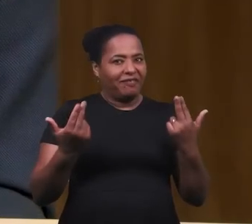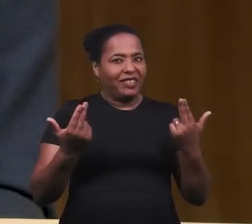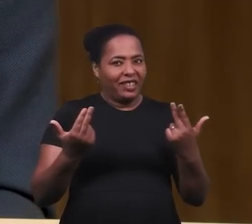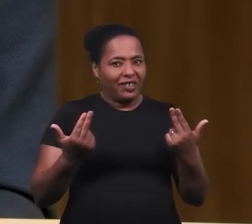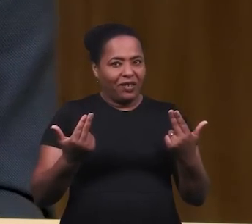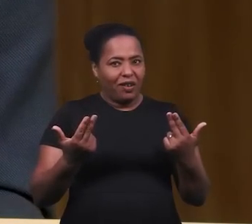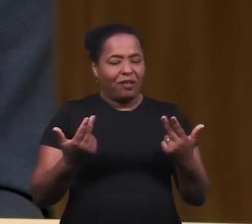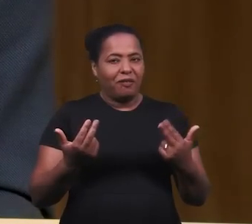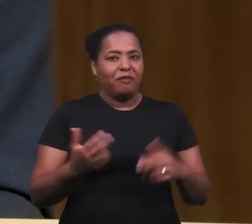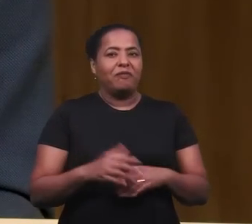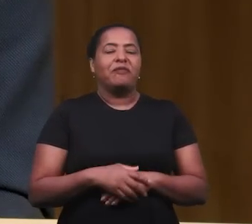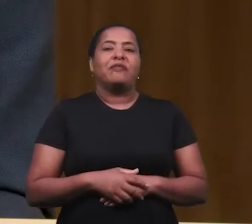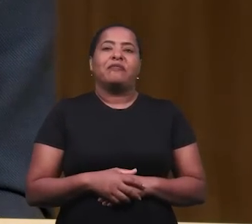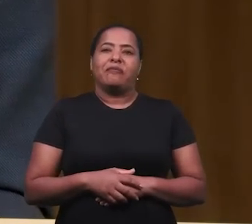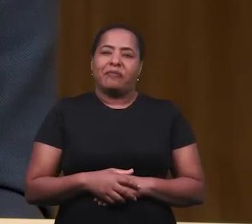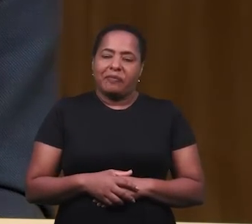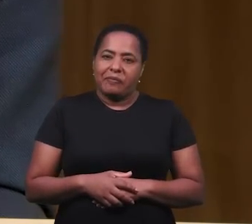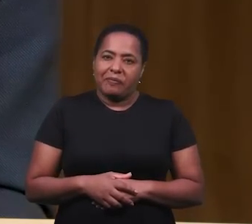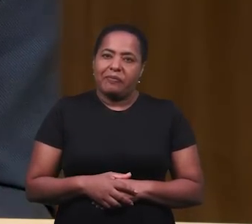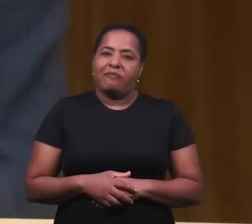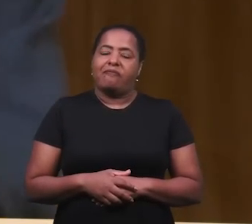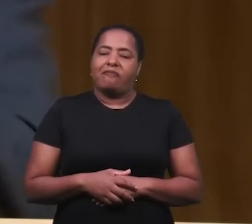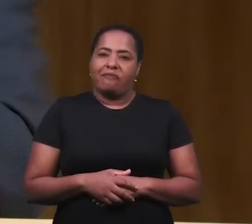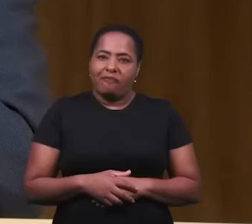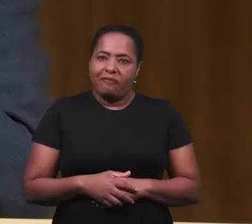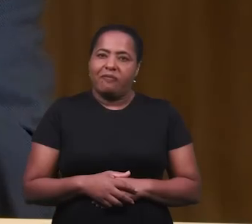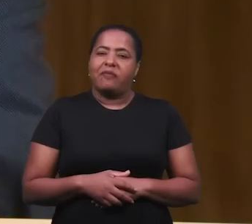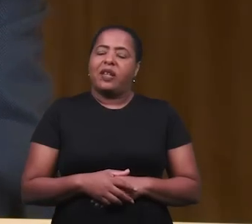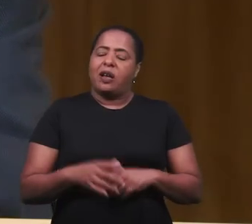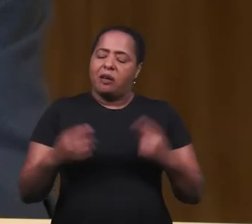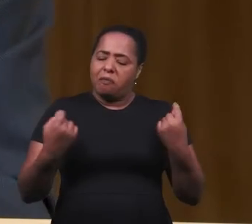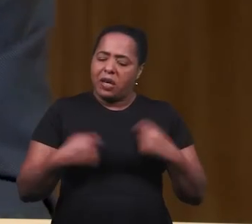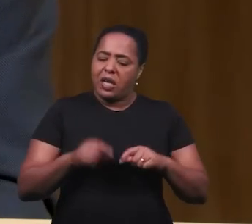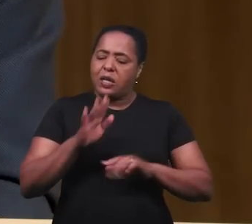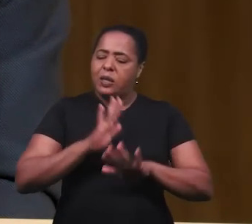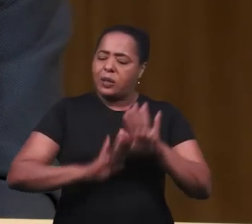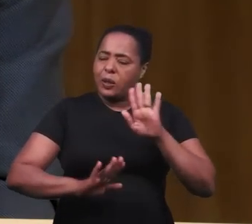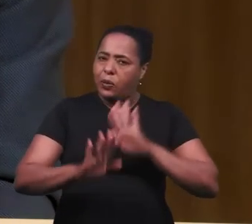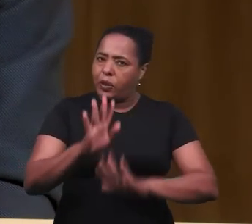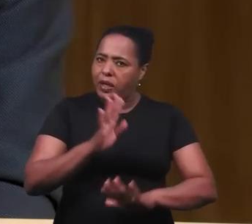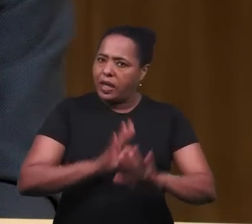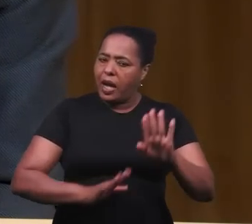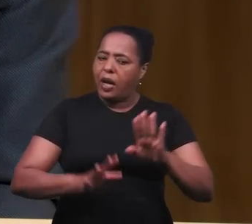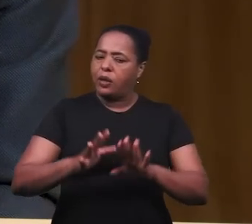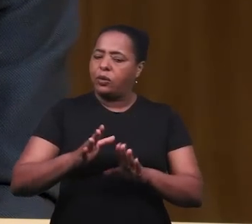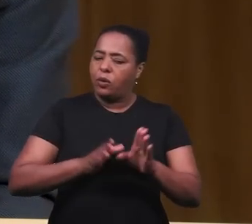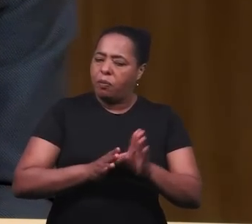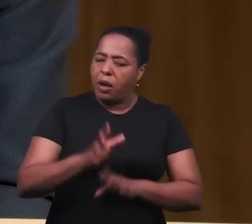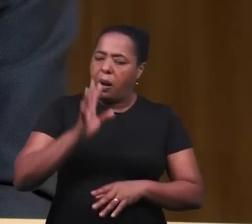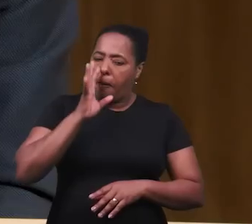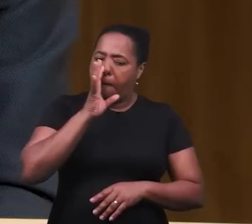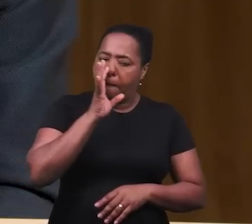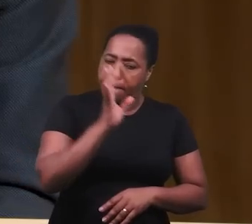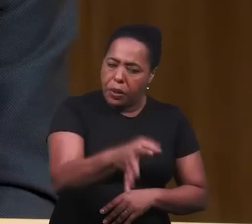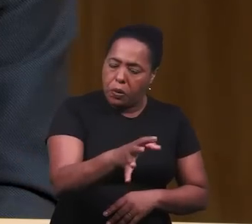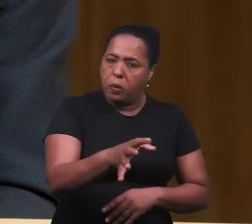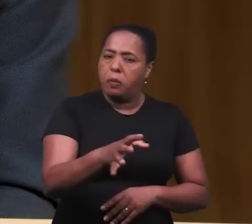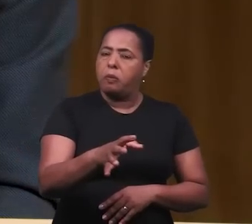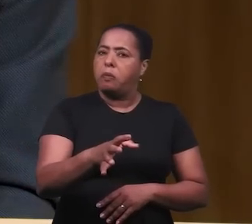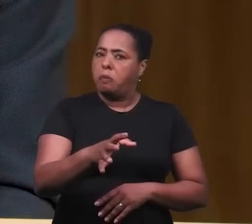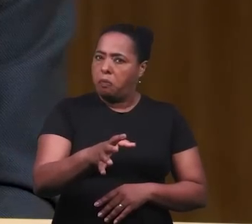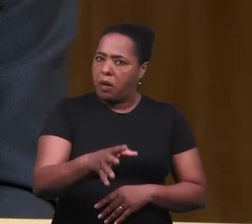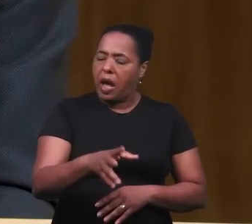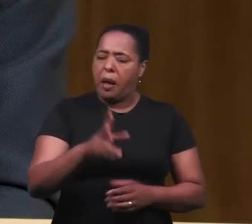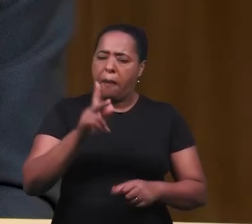a vida faz muito isso com a gente. A gente agora fica sai dando pedra, então muita prudência quando você for apedrejar alguém, porque